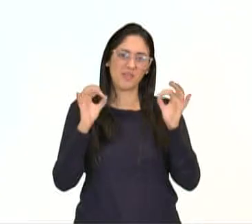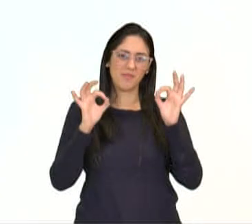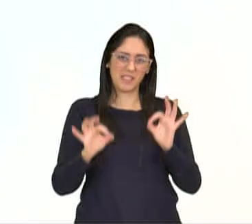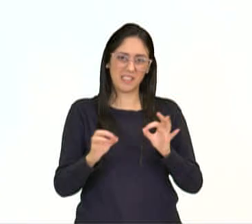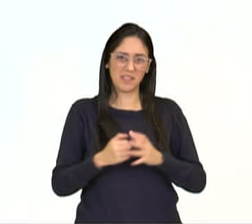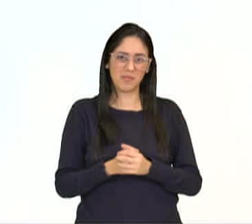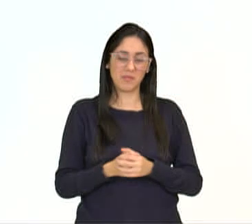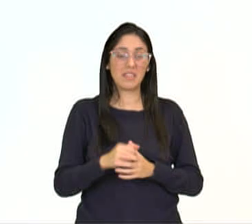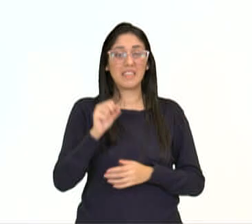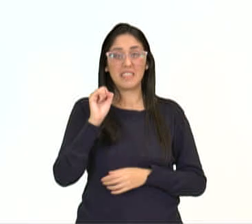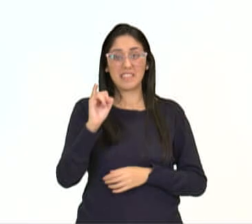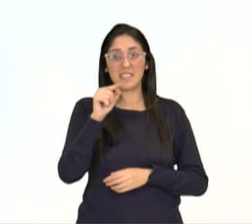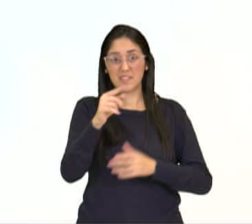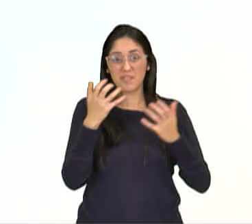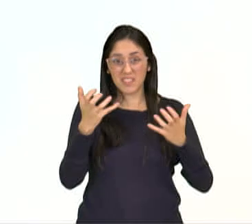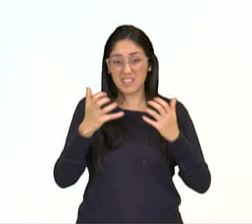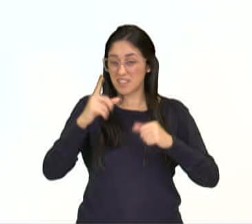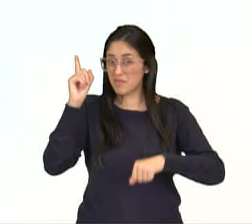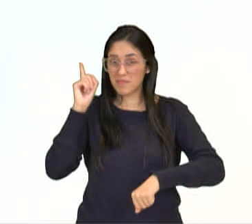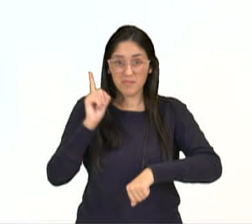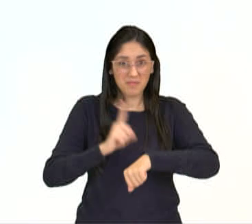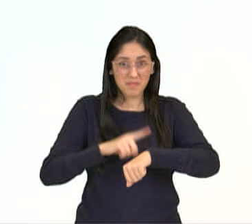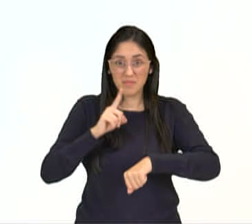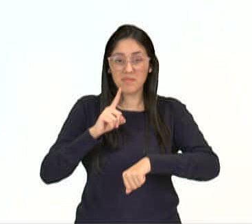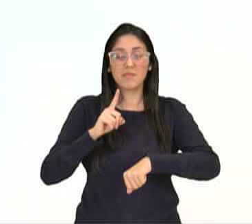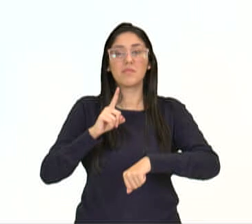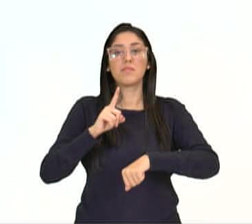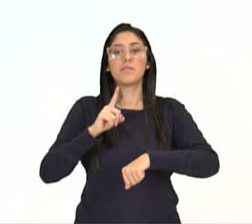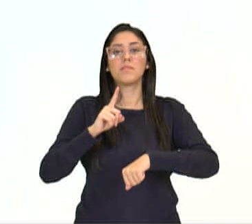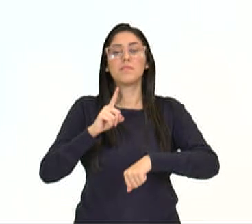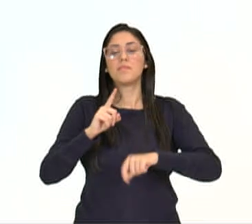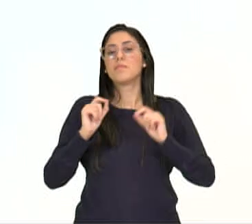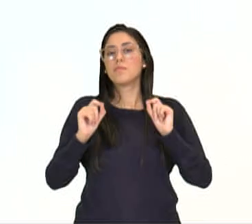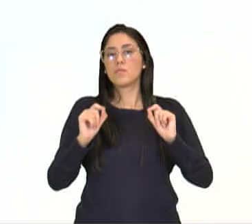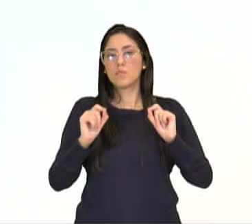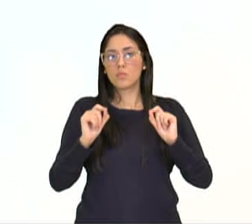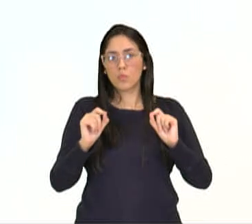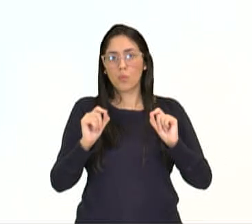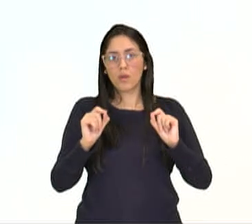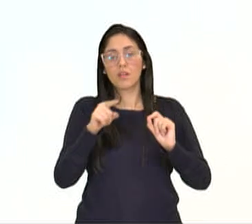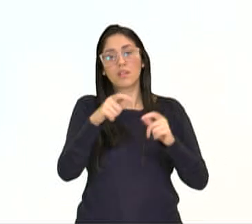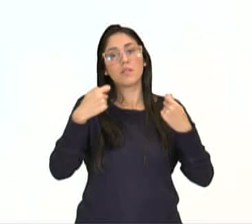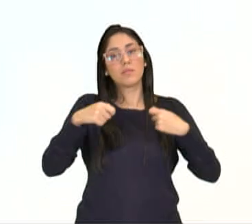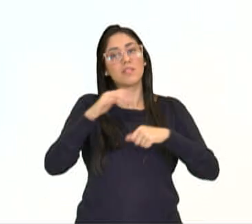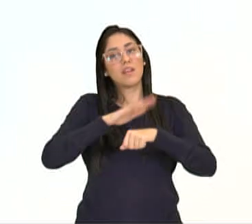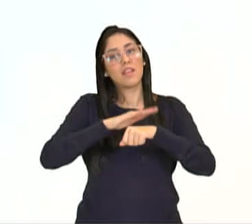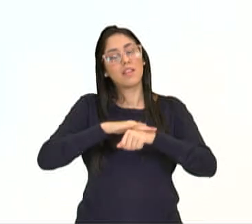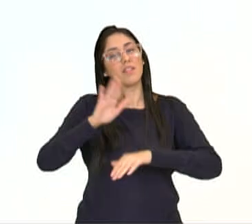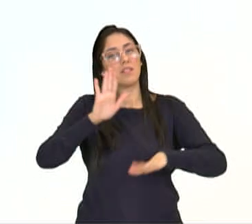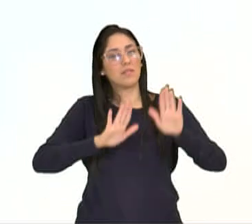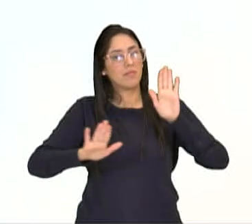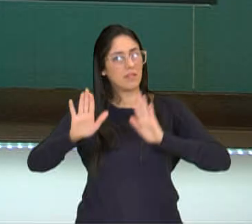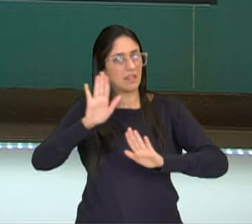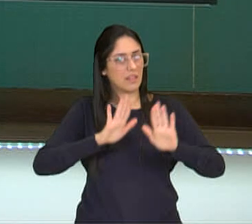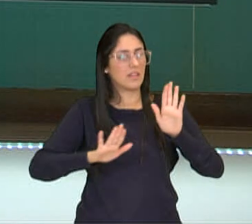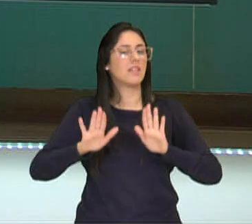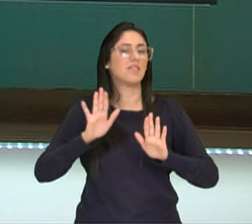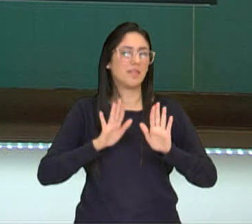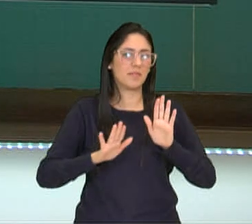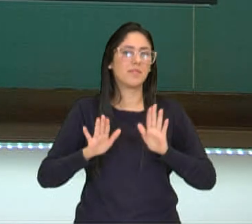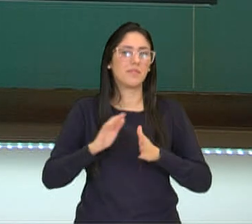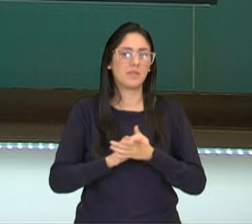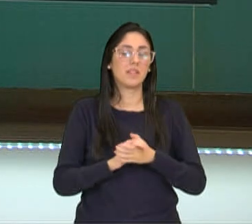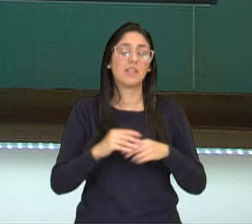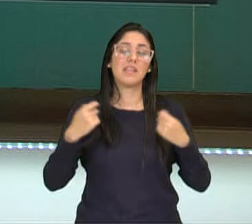quiser imediatamente, a necessidade às vezes é muito grande, o que você tem? Manipular o tempo. E para a gente manipular esse tempo, a gente vai ter que